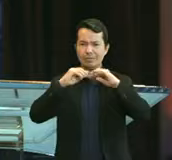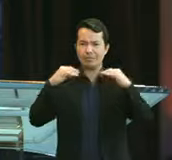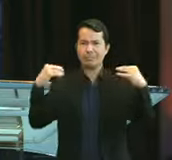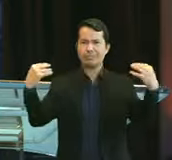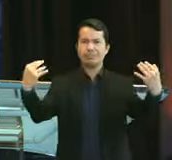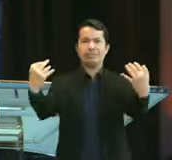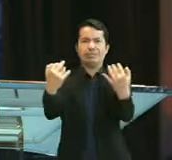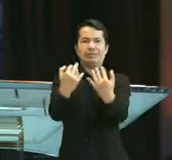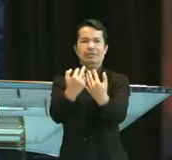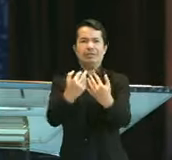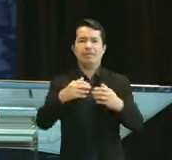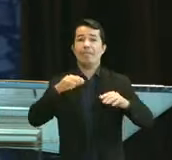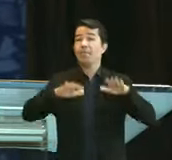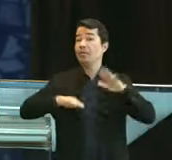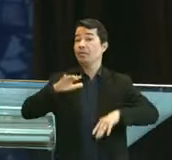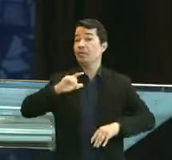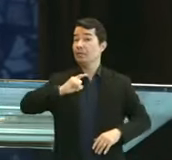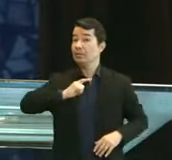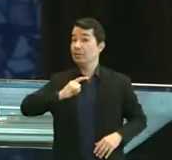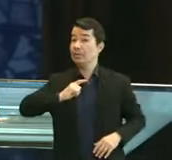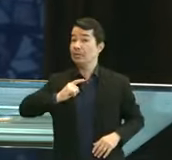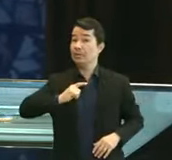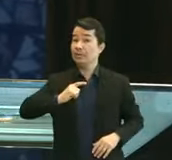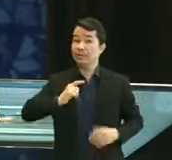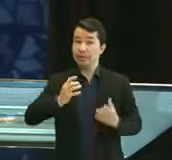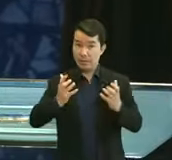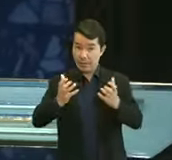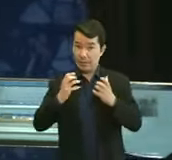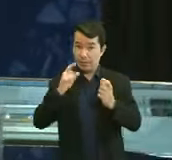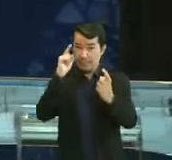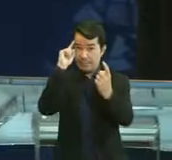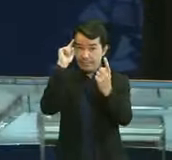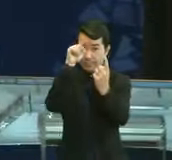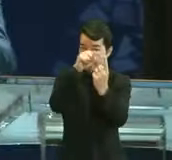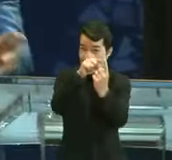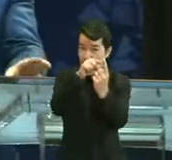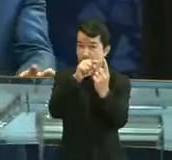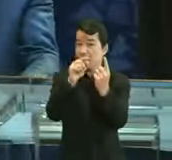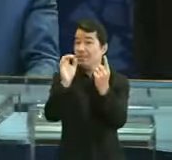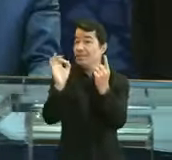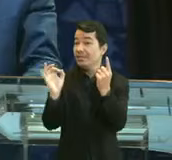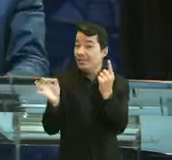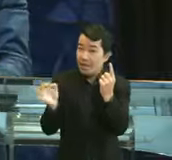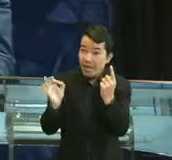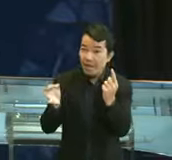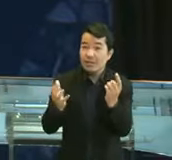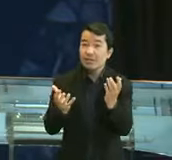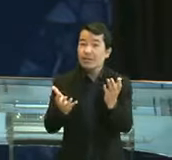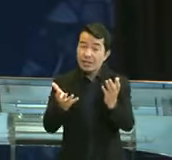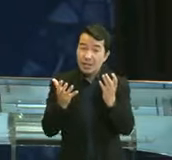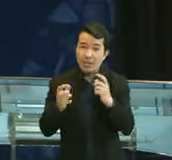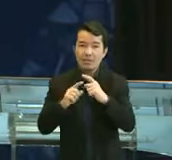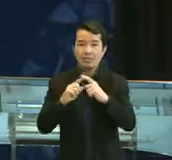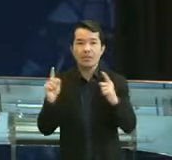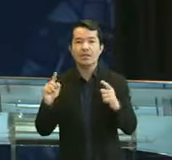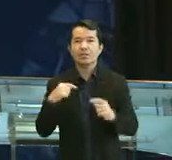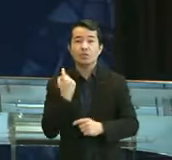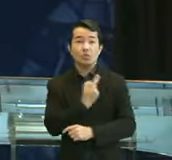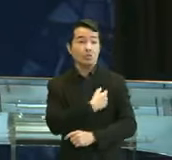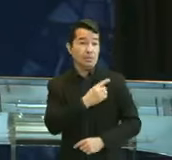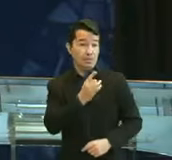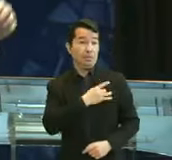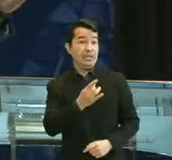pé vacila. A gente quer ir na direção do propósito, a gente quer entrar na terra prometida, mas a gente tem